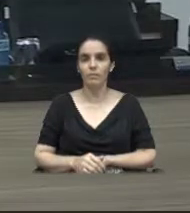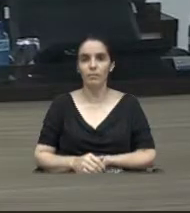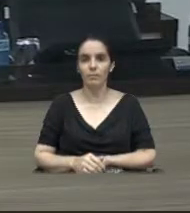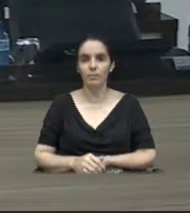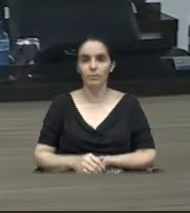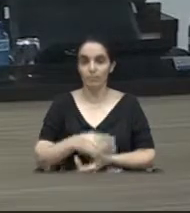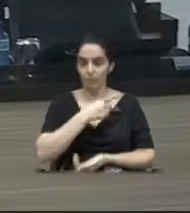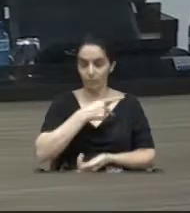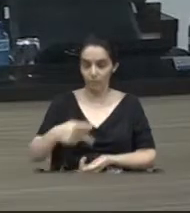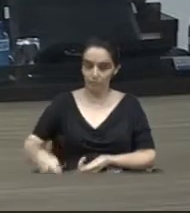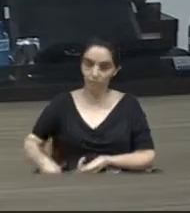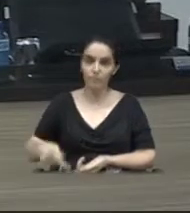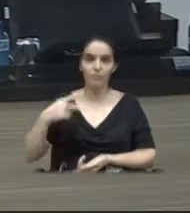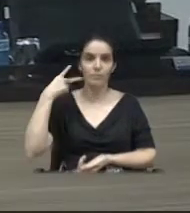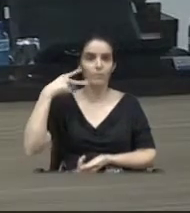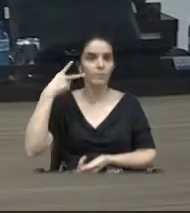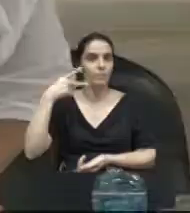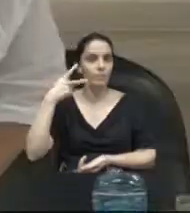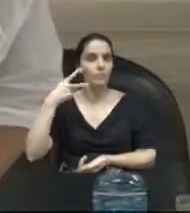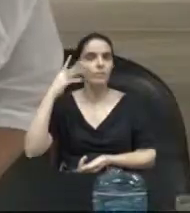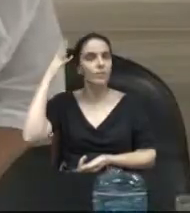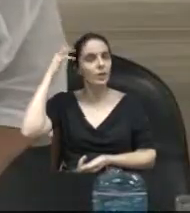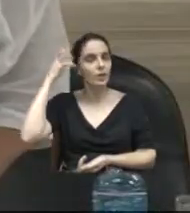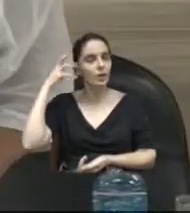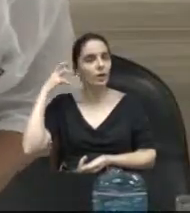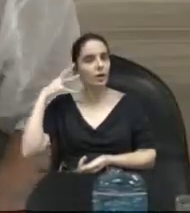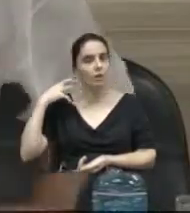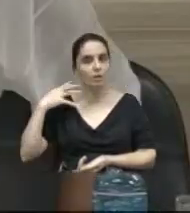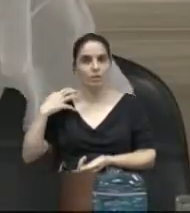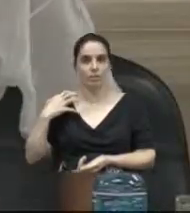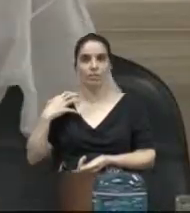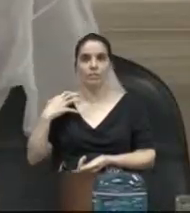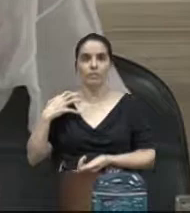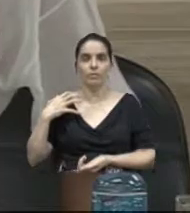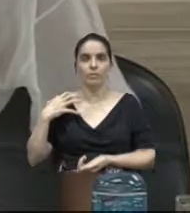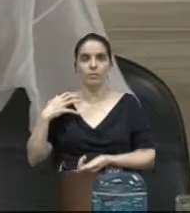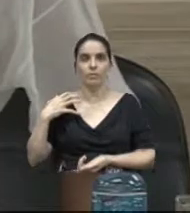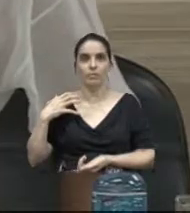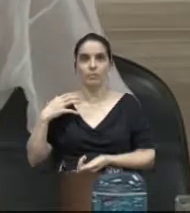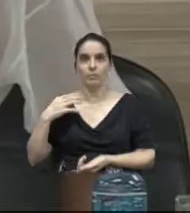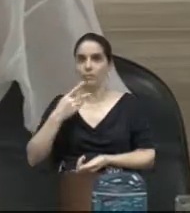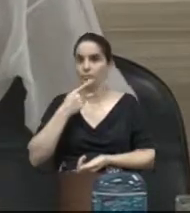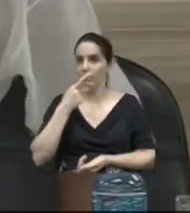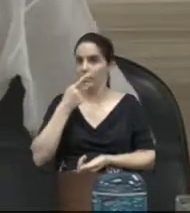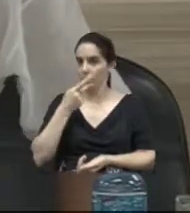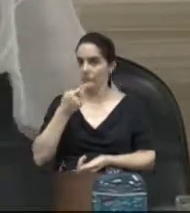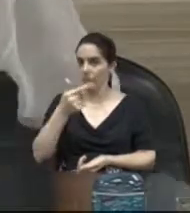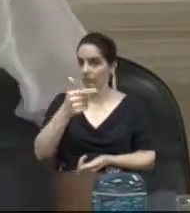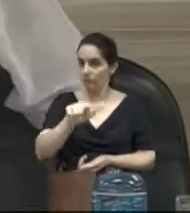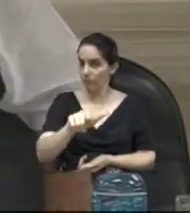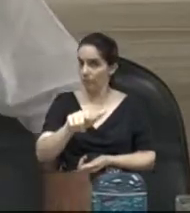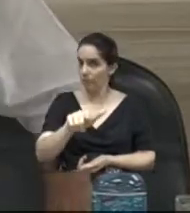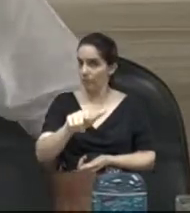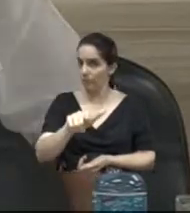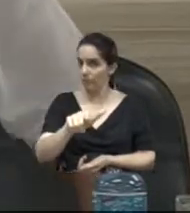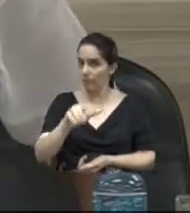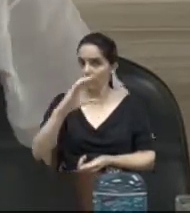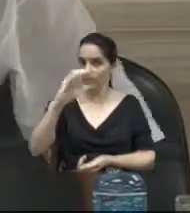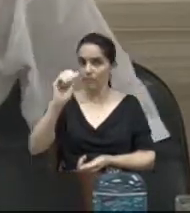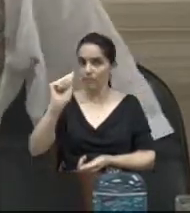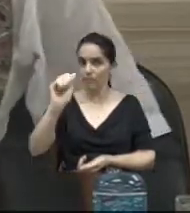Senhor presidente, nobres pares, a vereadora Lu vem trazendo novamente esse assunto do só